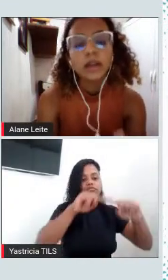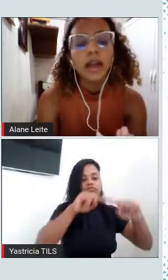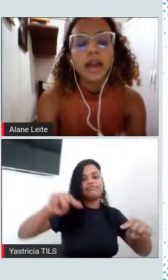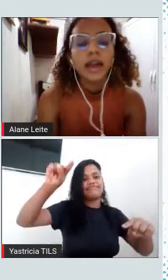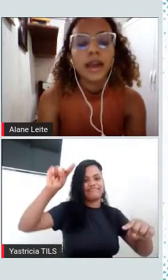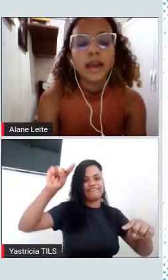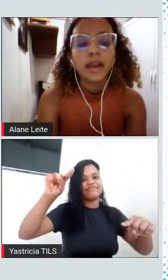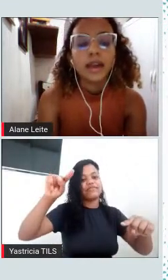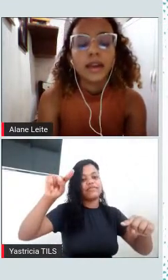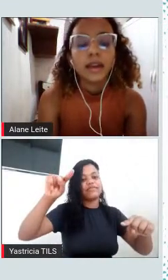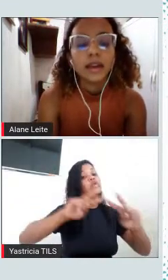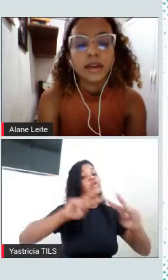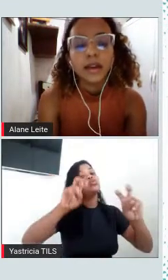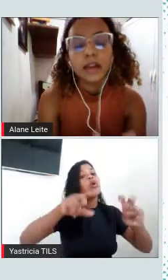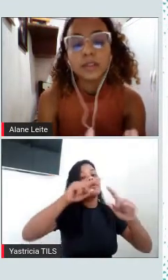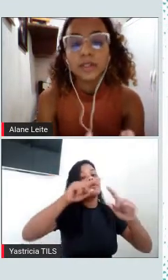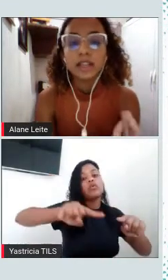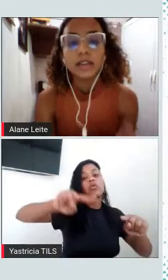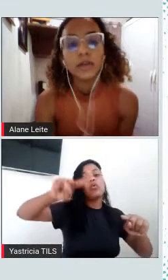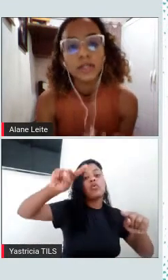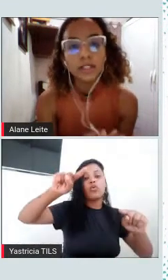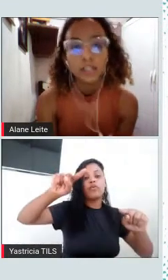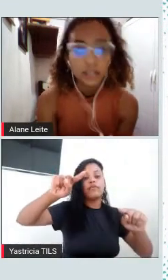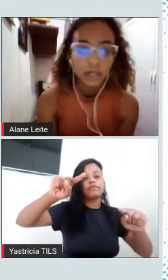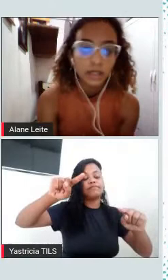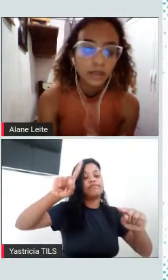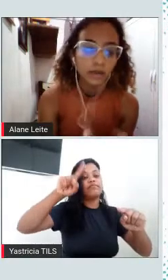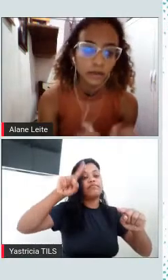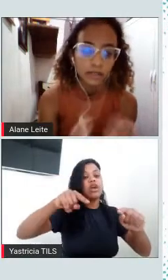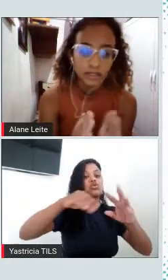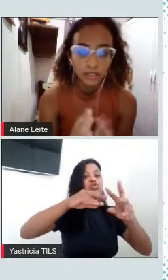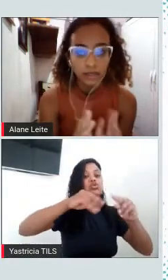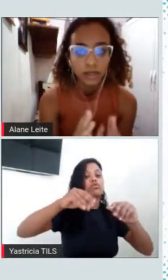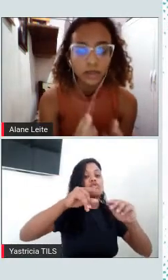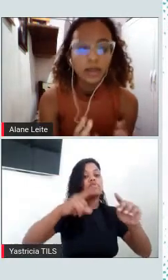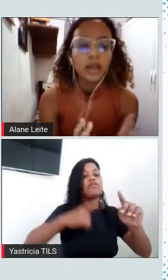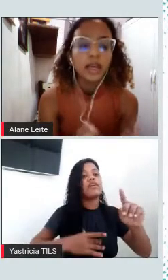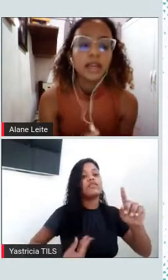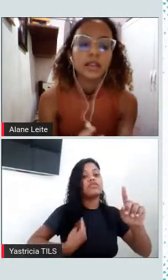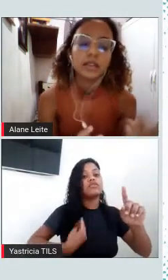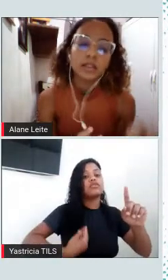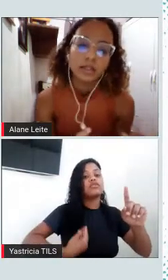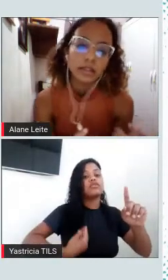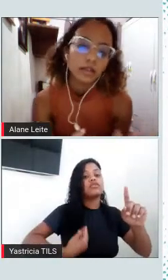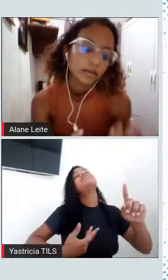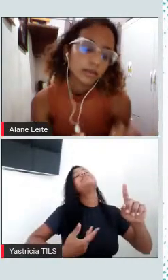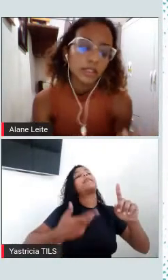curva, a substância ela vai coexistir